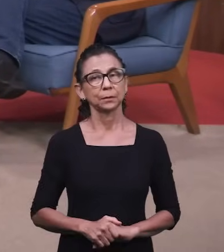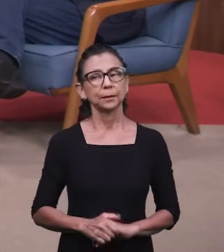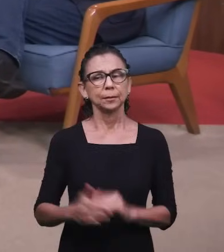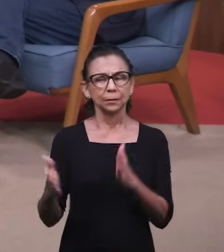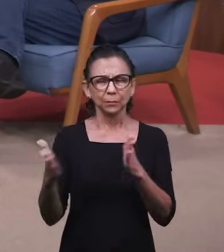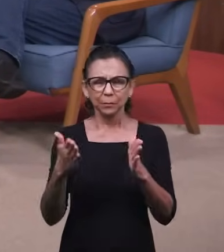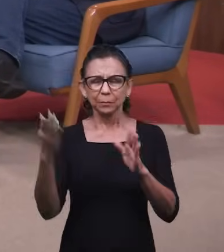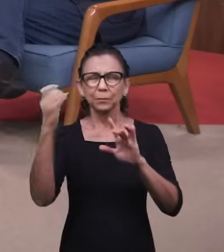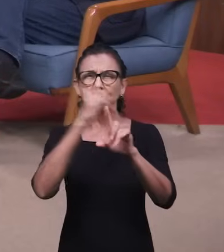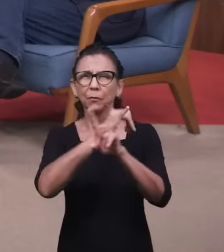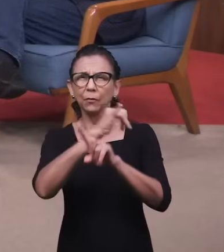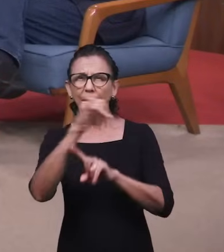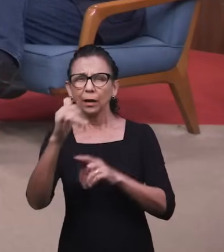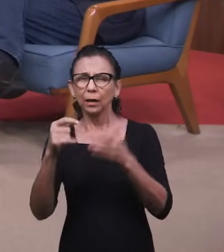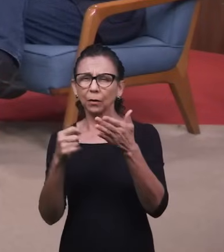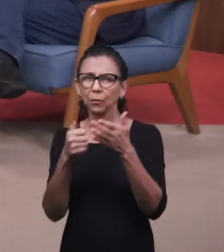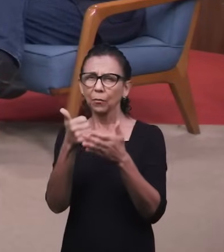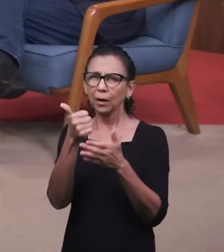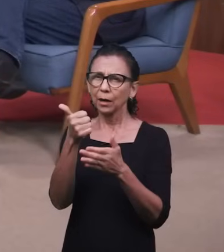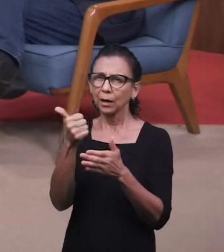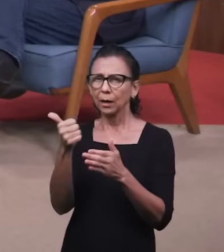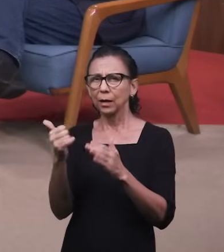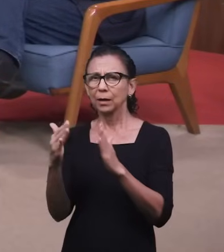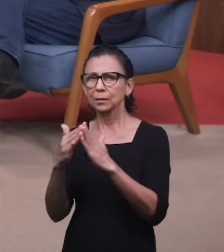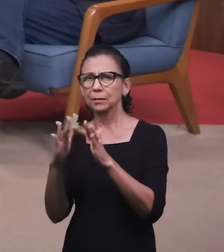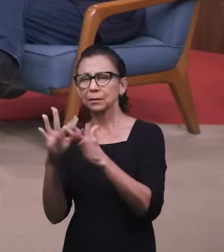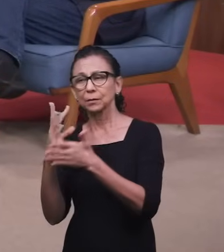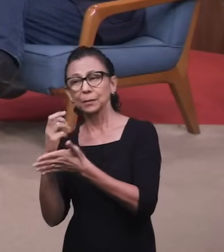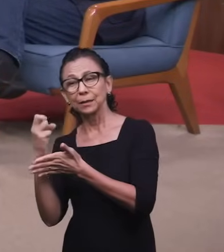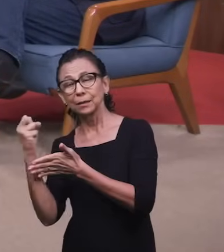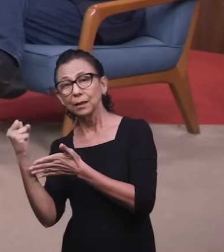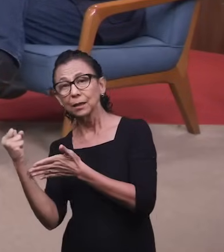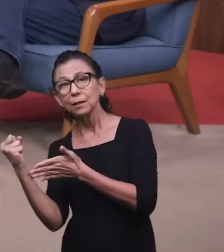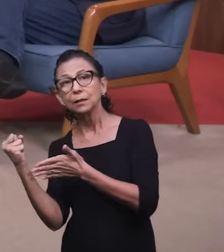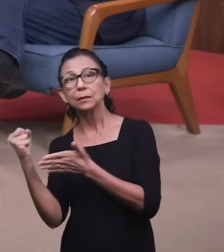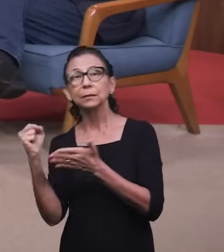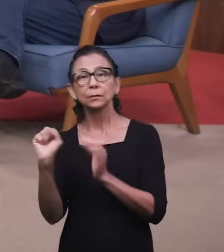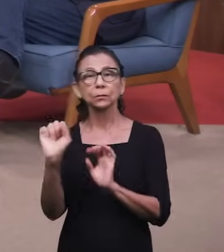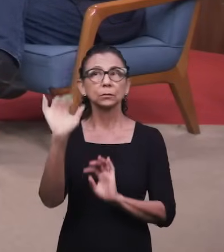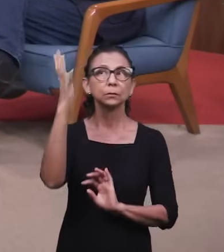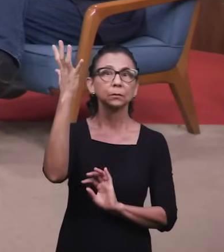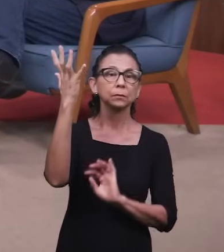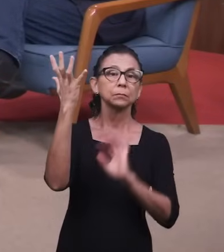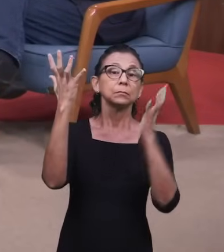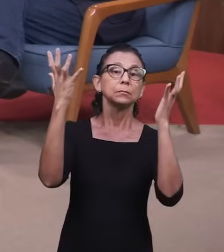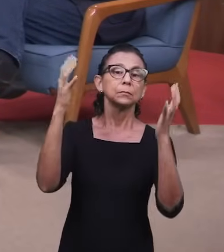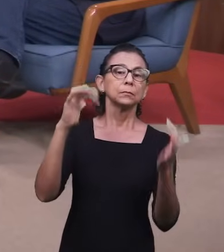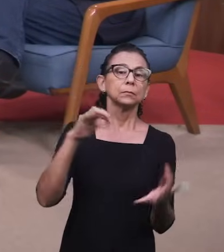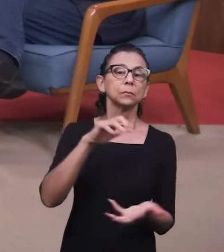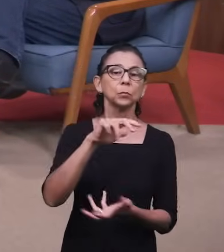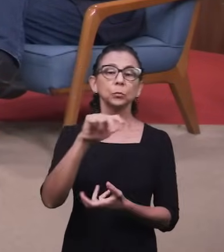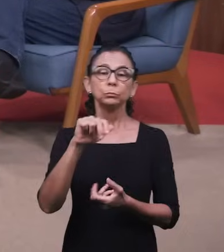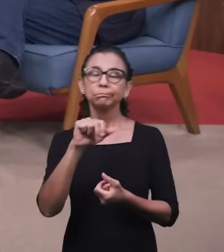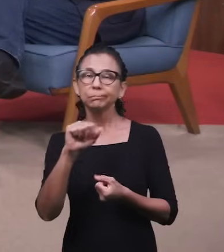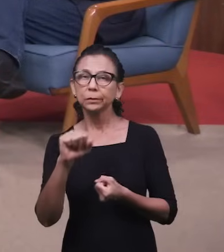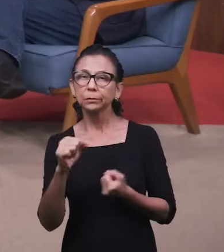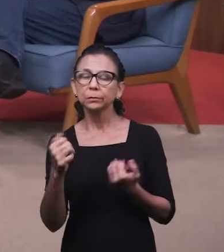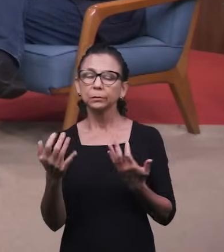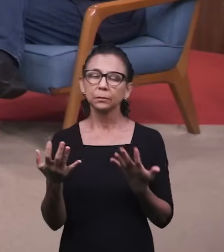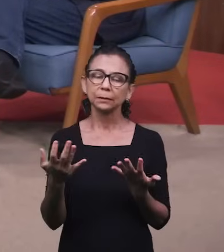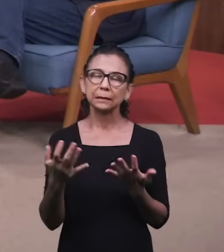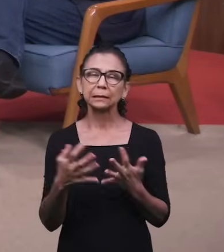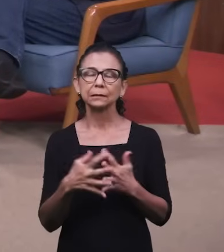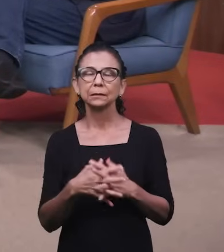no momento profético, na aproximação do arrebatamento da igreja, nos sinais que acontecem em toda parte e